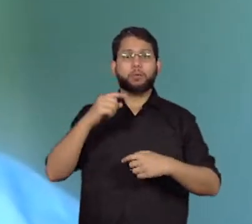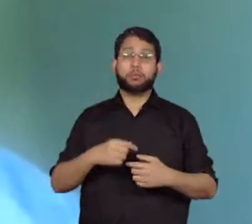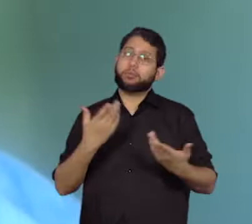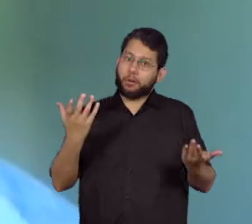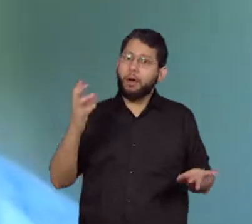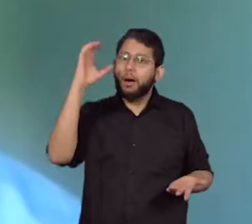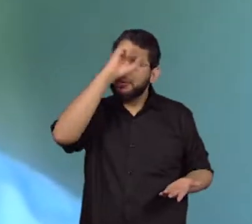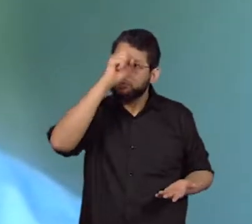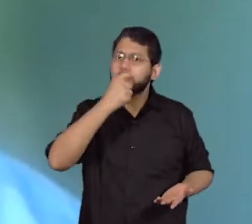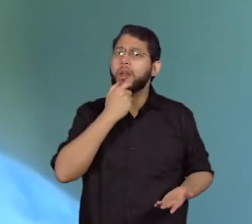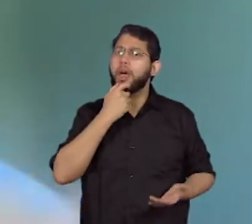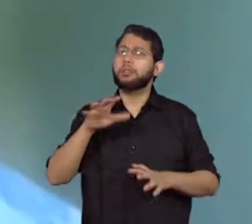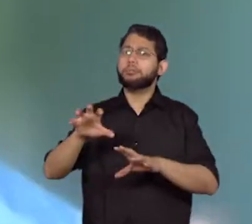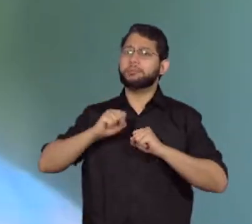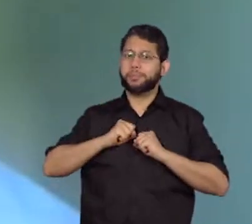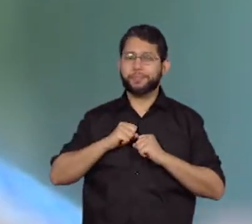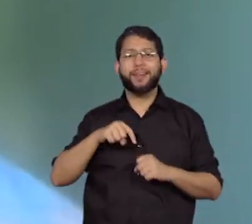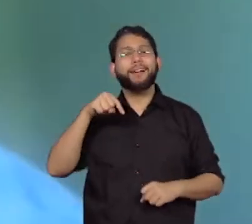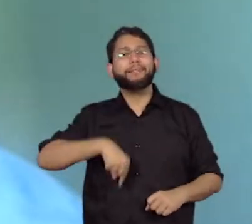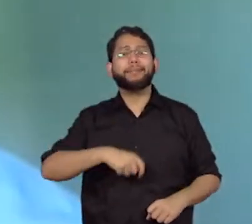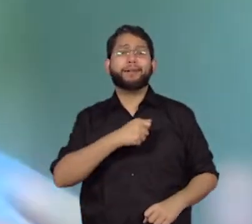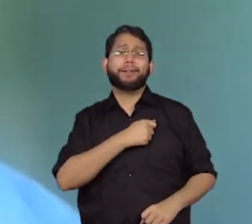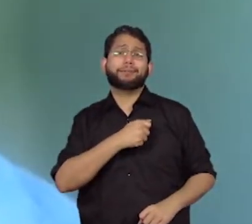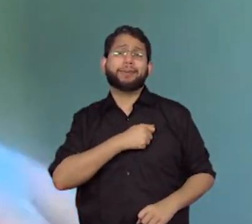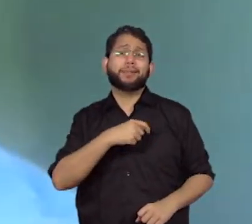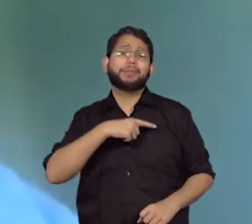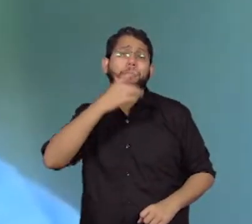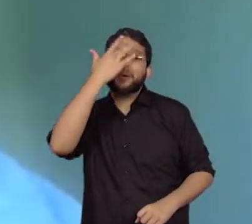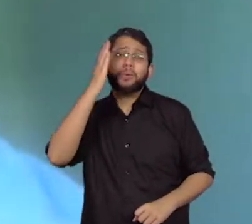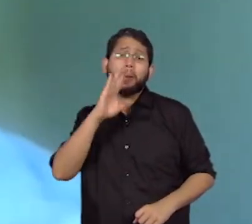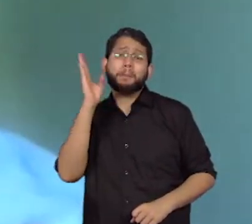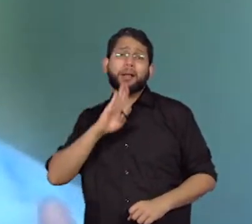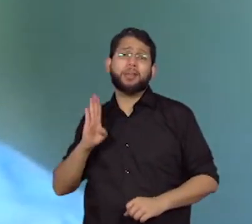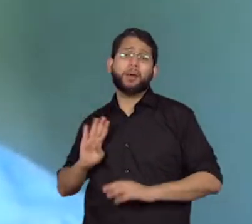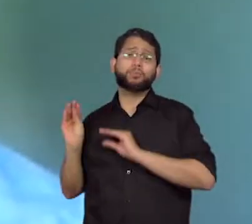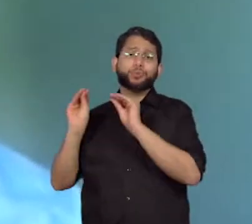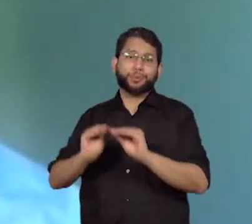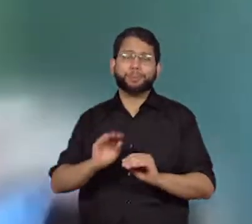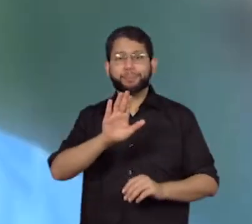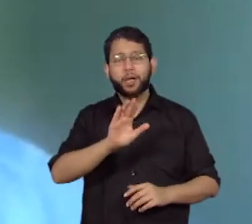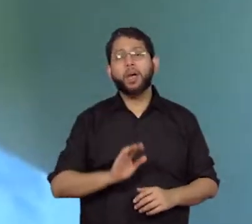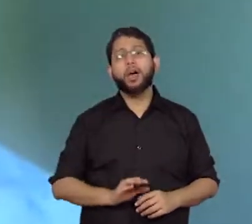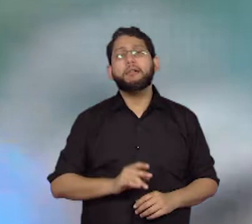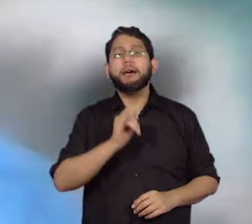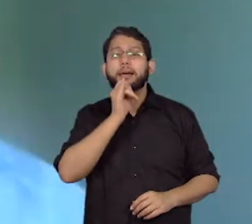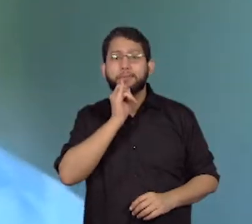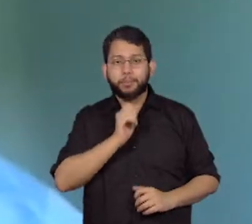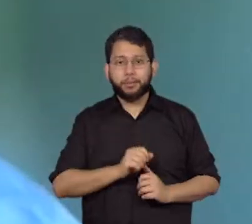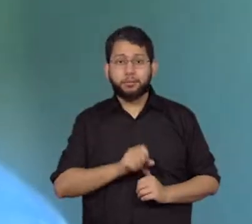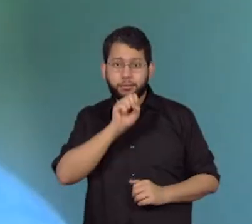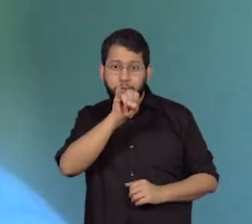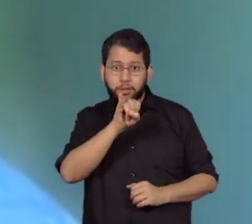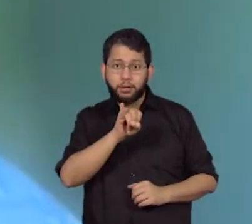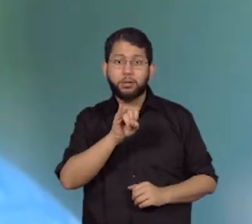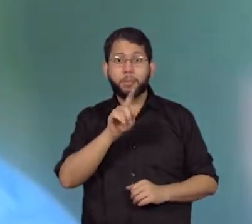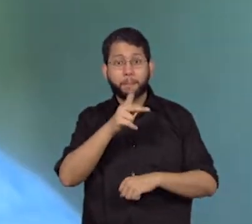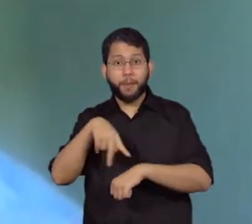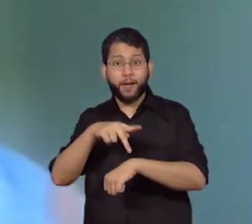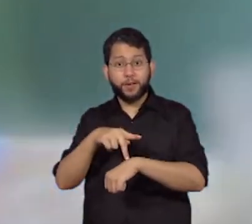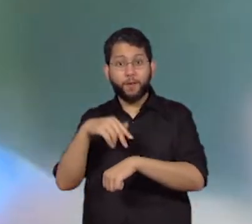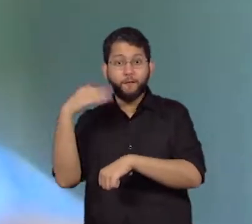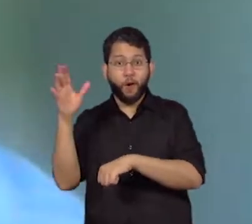inglês. Aqui no Canadá, tinha muito brasileiro, porque um risco de você estudar fora é só andar com brasileiro e não vai aprender a falar